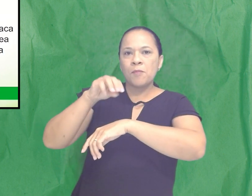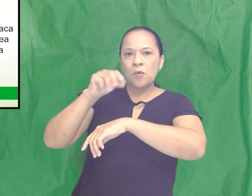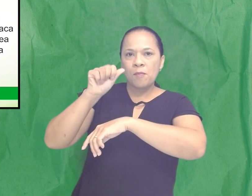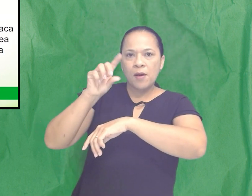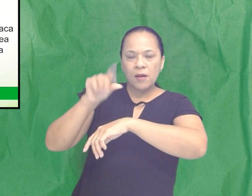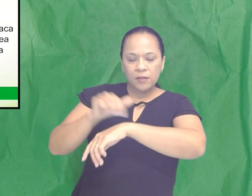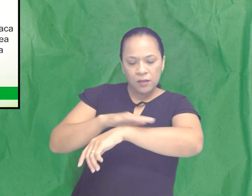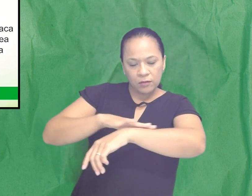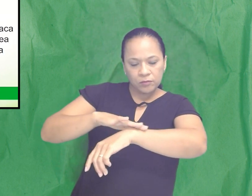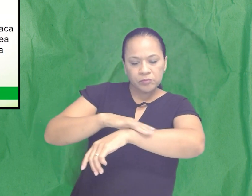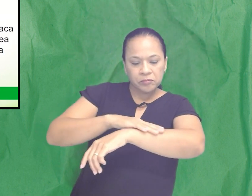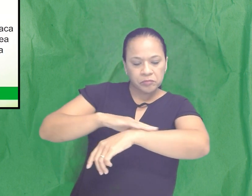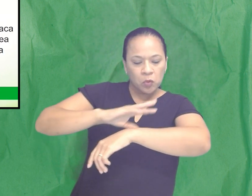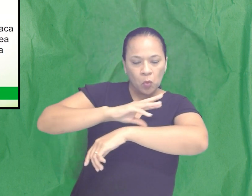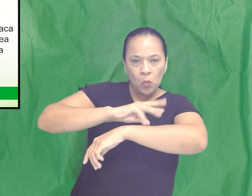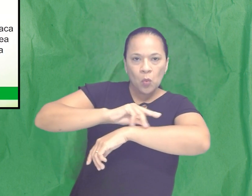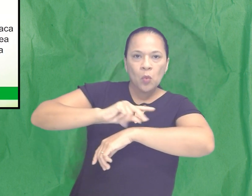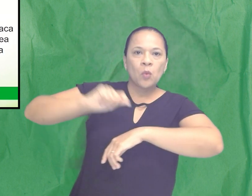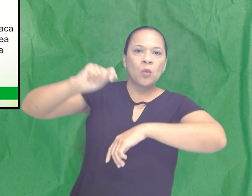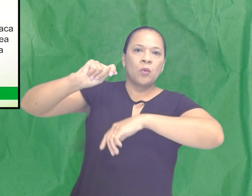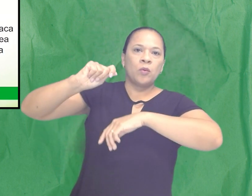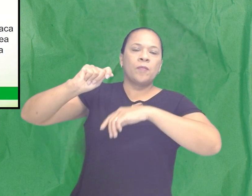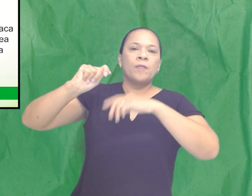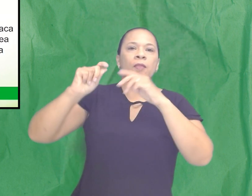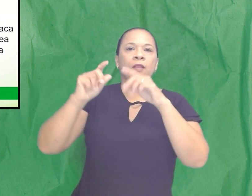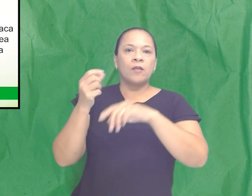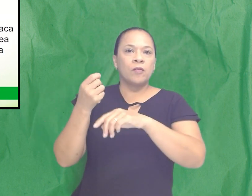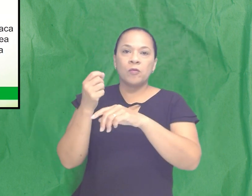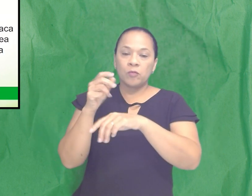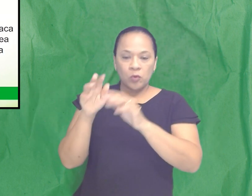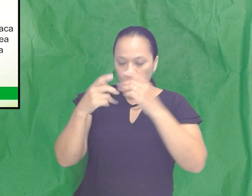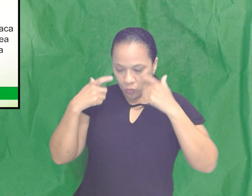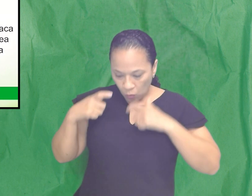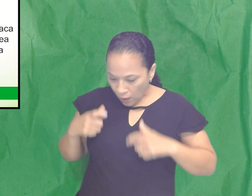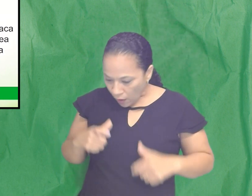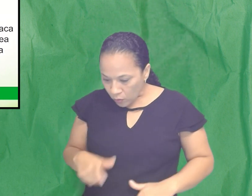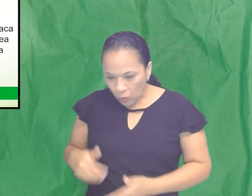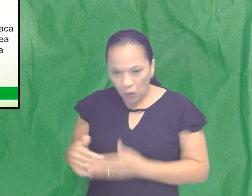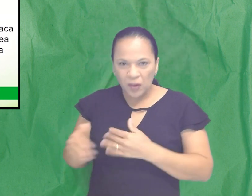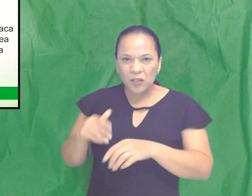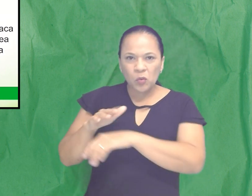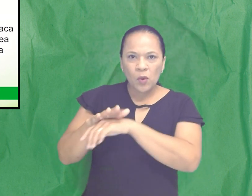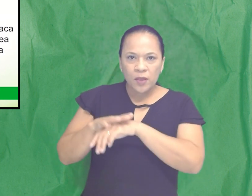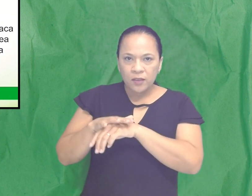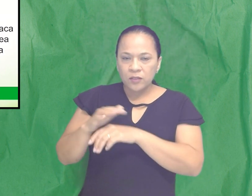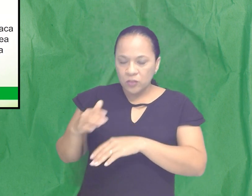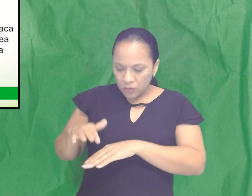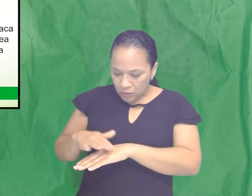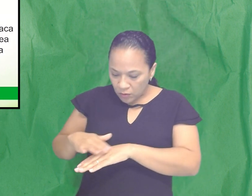em pomadas, géis, cremes, e administrado no local da lesão.